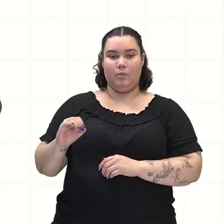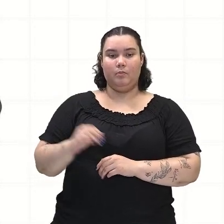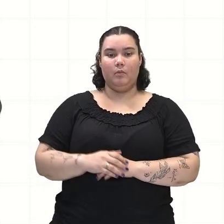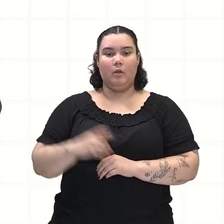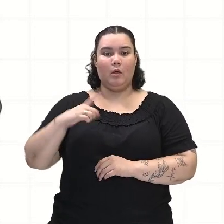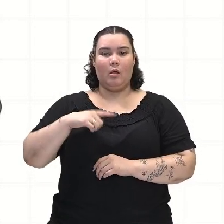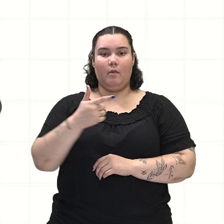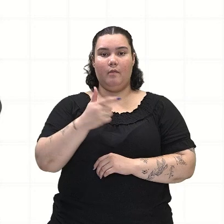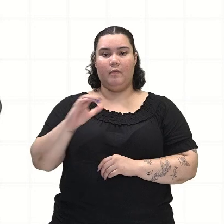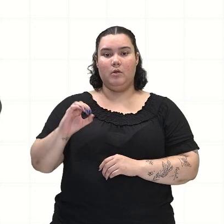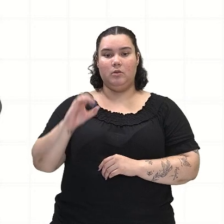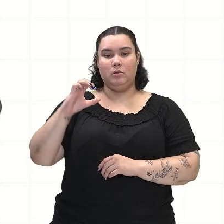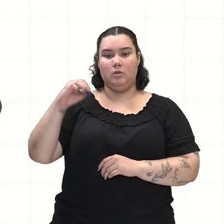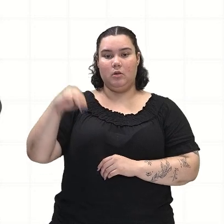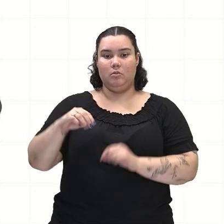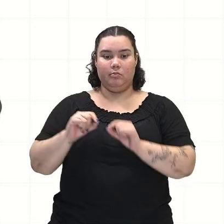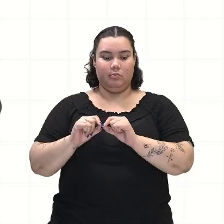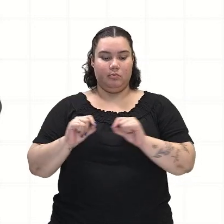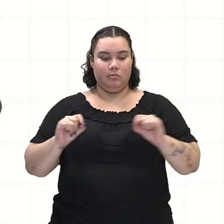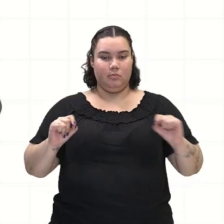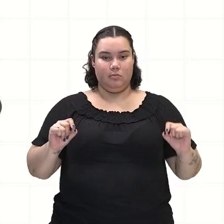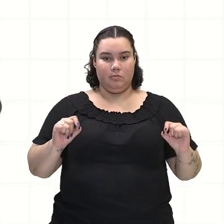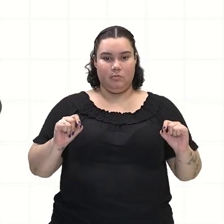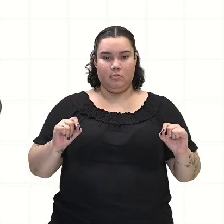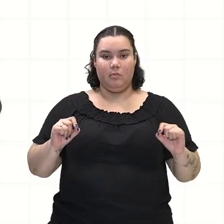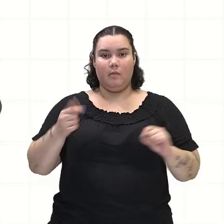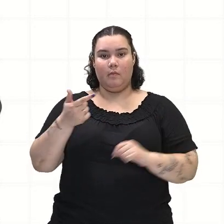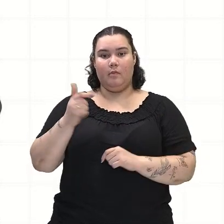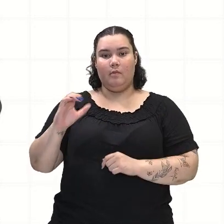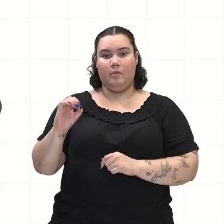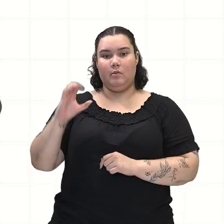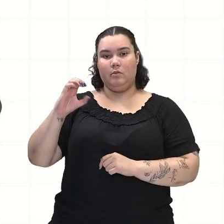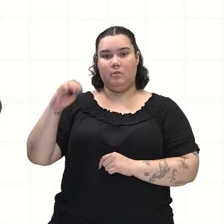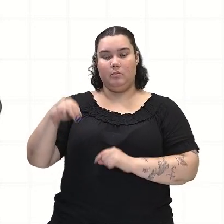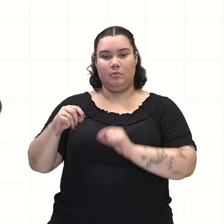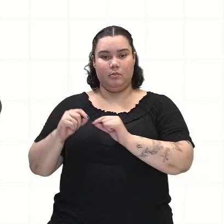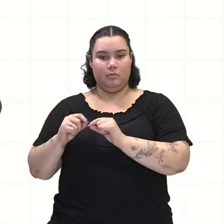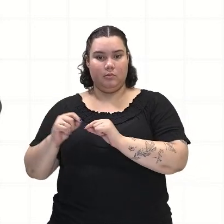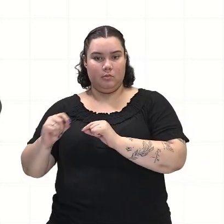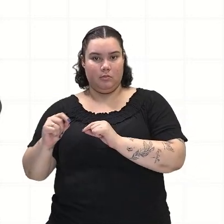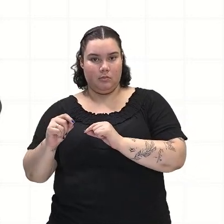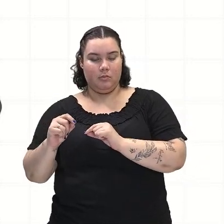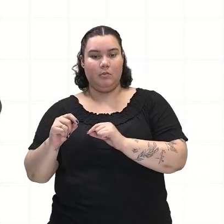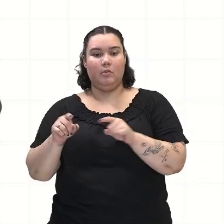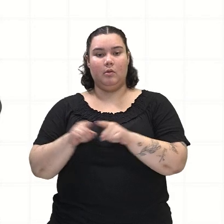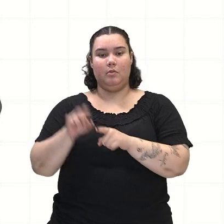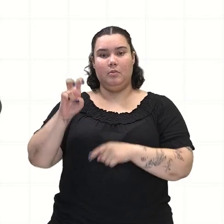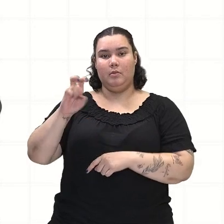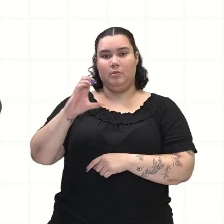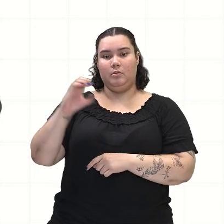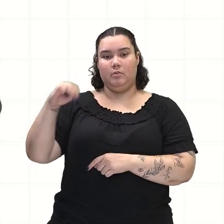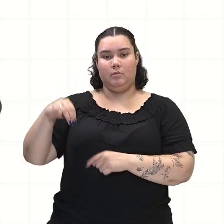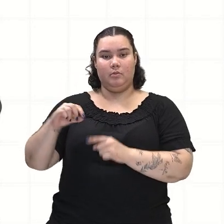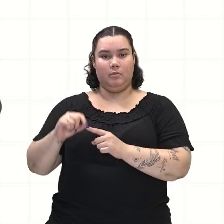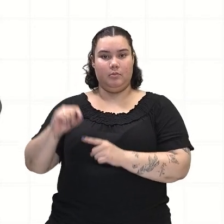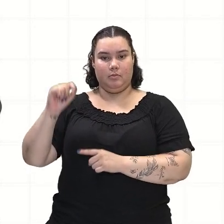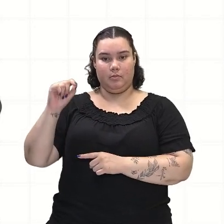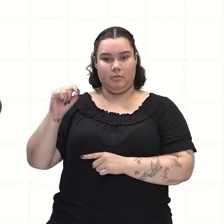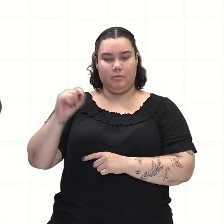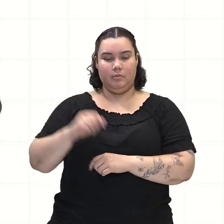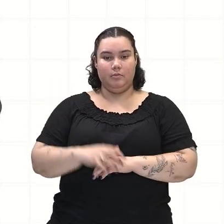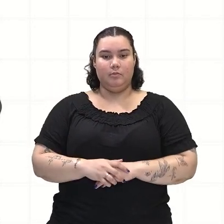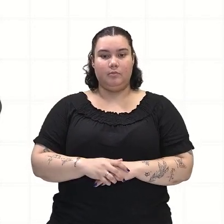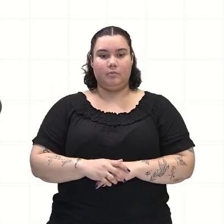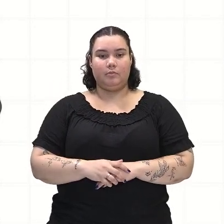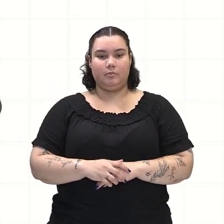de comprimento, 20 centímetros de largura e 5 centímetros de altura.